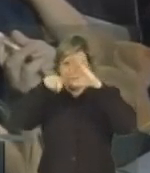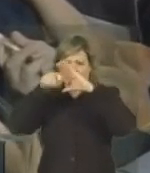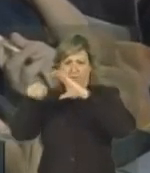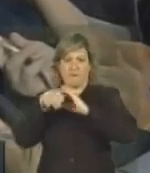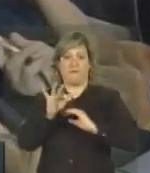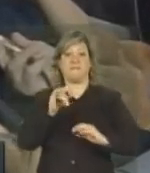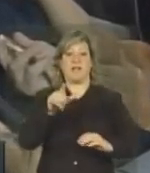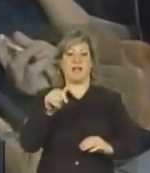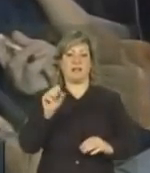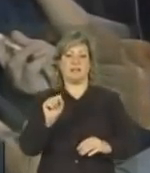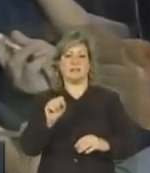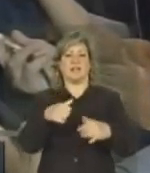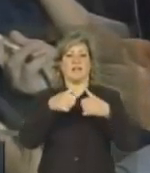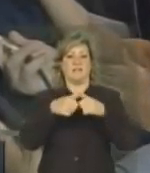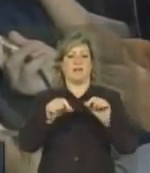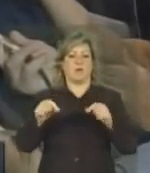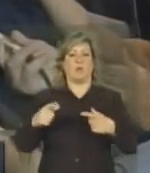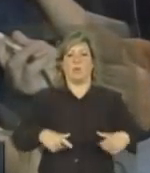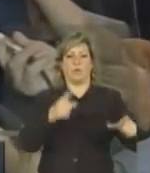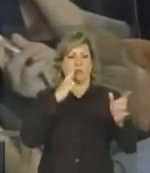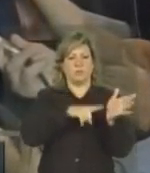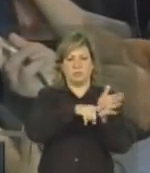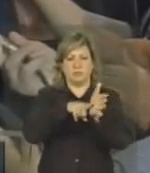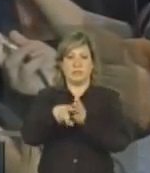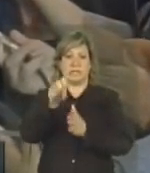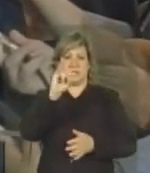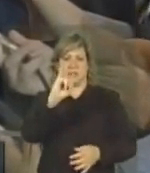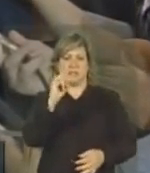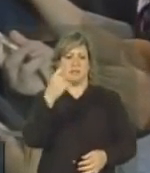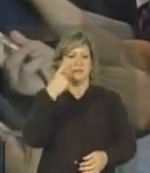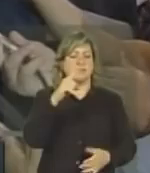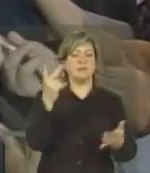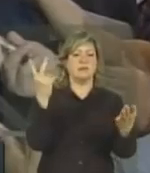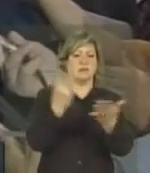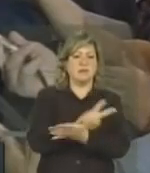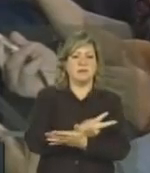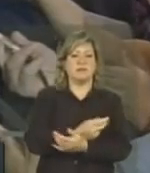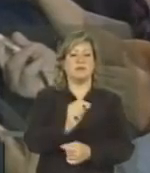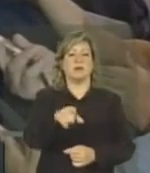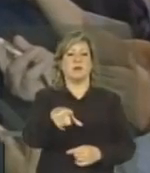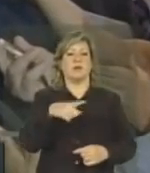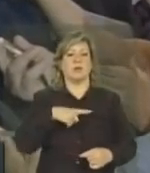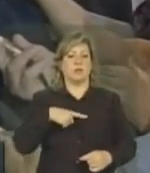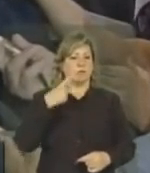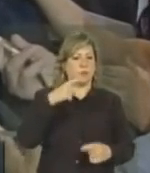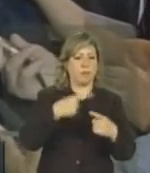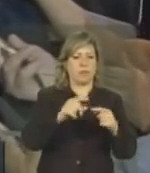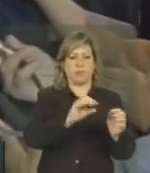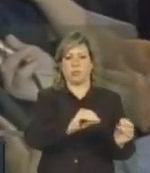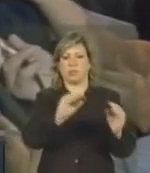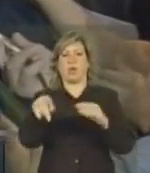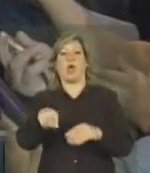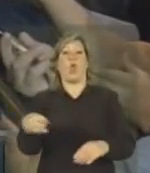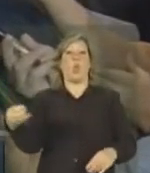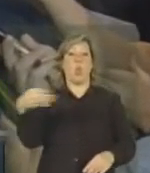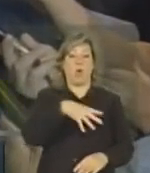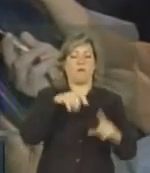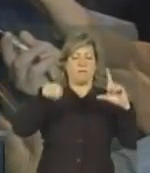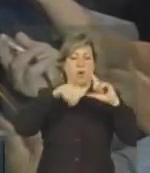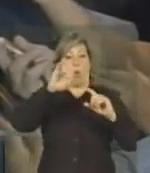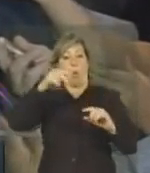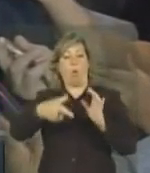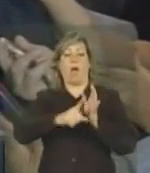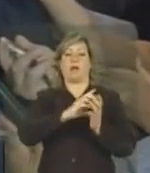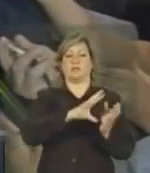são unidades móveis de monitoramento. Se eventualmente houver um deslocamento da situação, as novas câmeras ou antigas